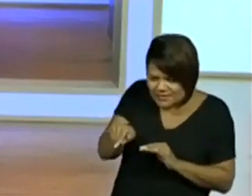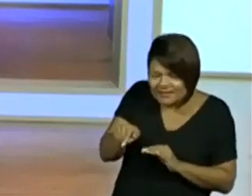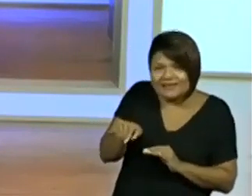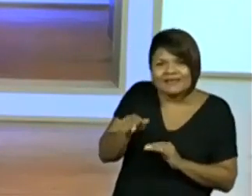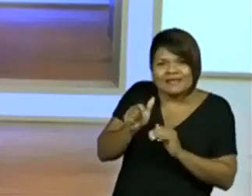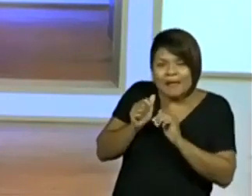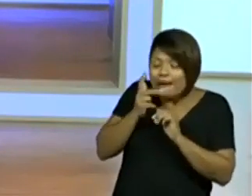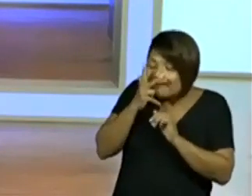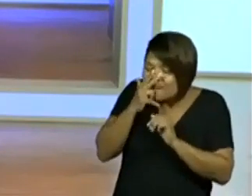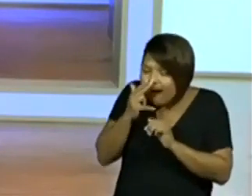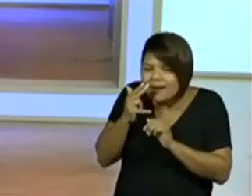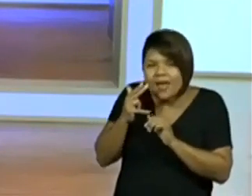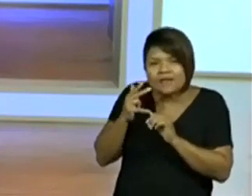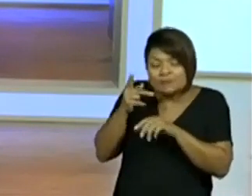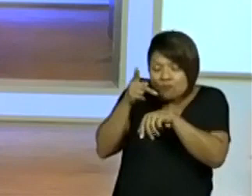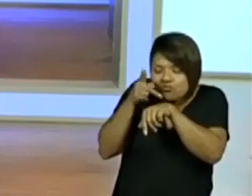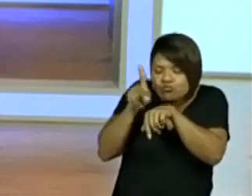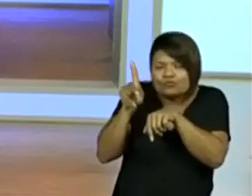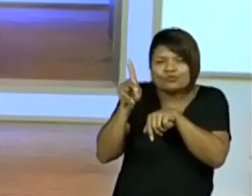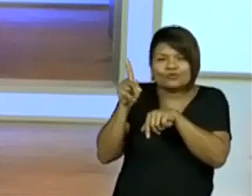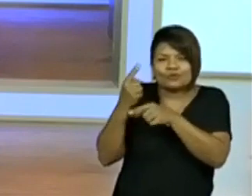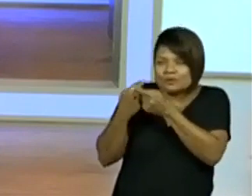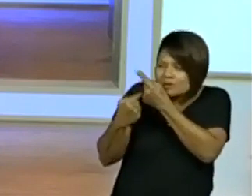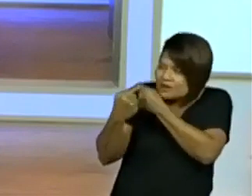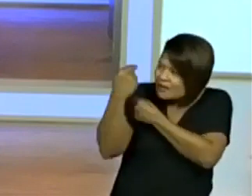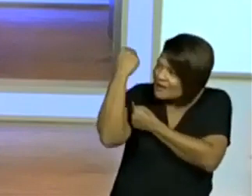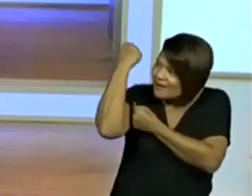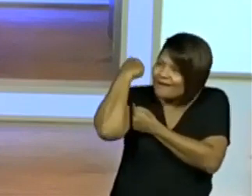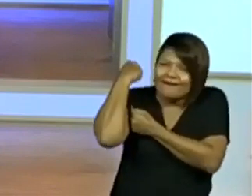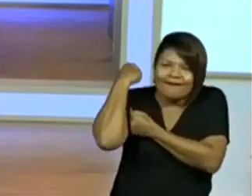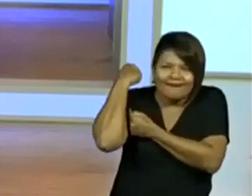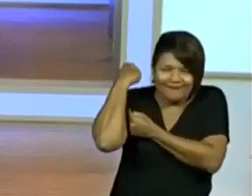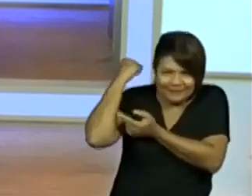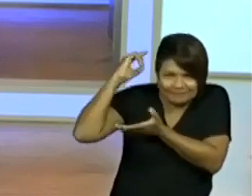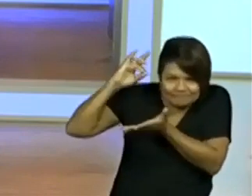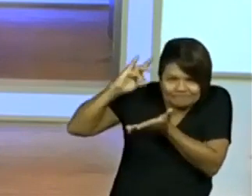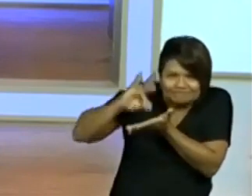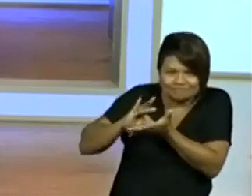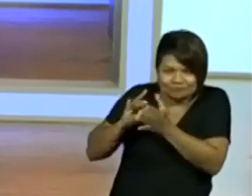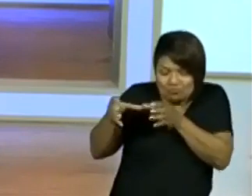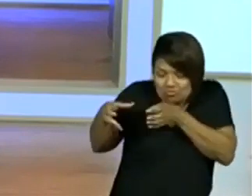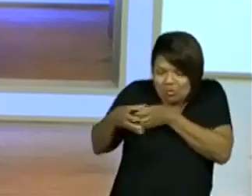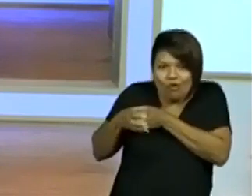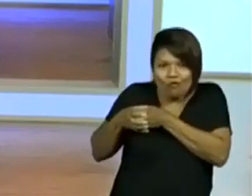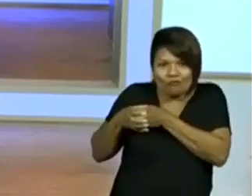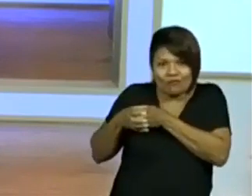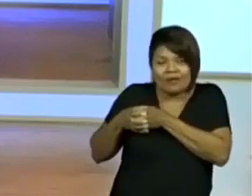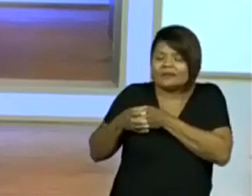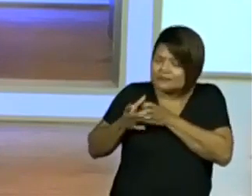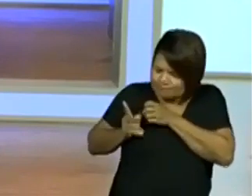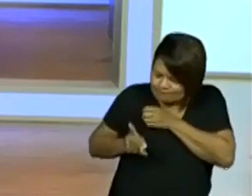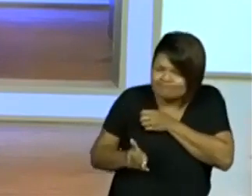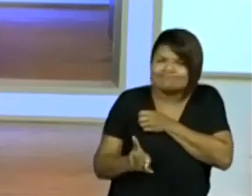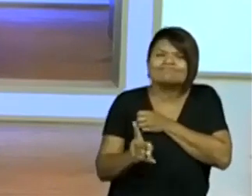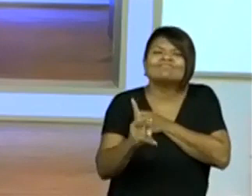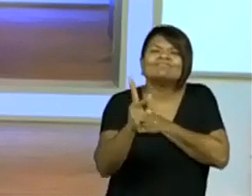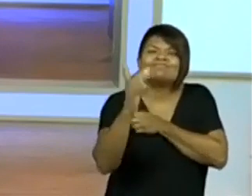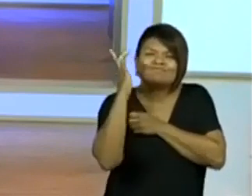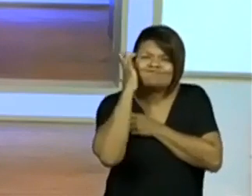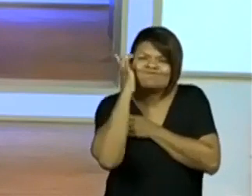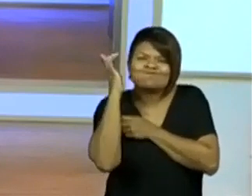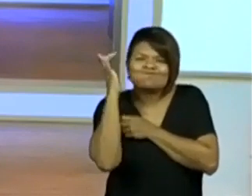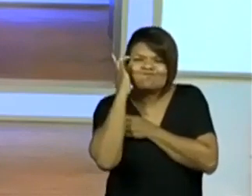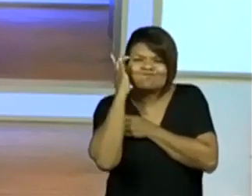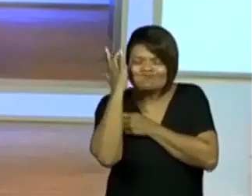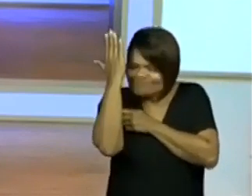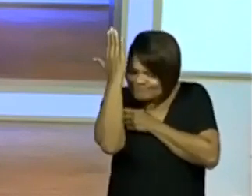né, da sabedoria pura dos nossos povos originários, que ela siga essa sabedoria, esse saber de